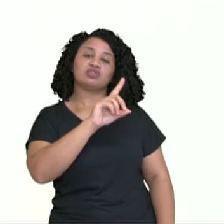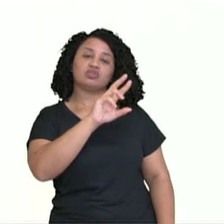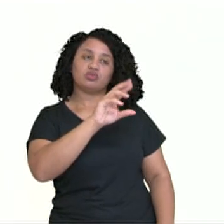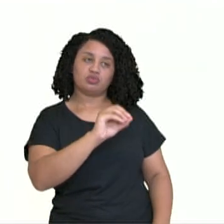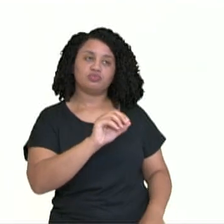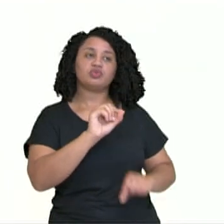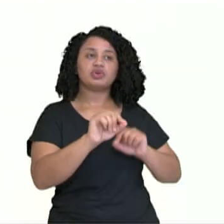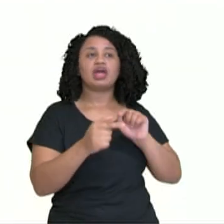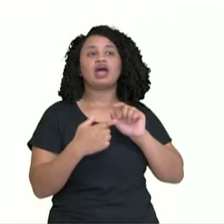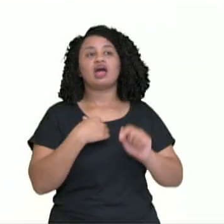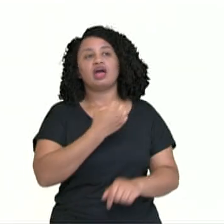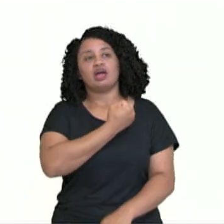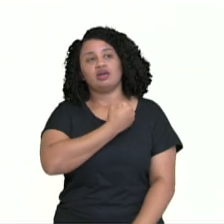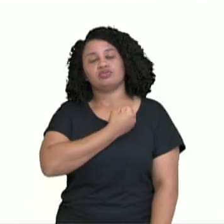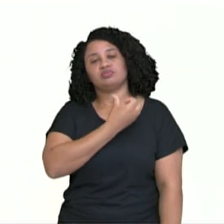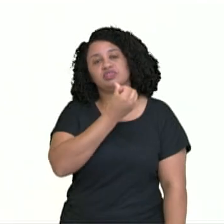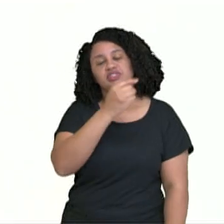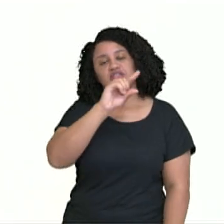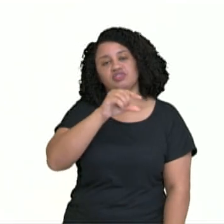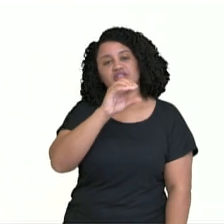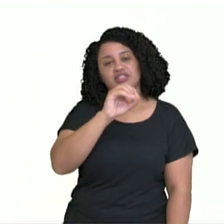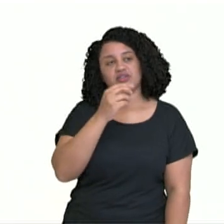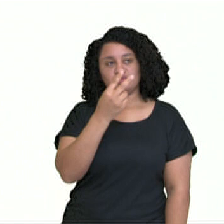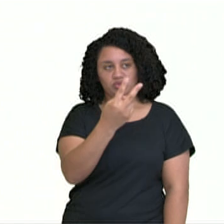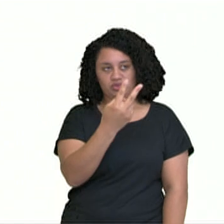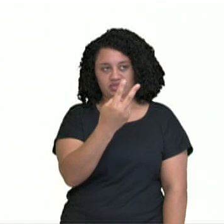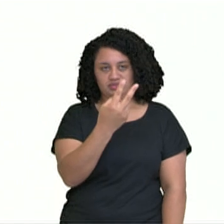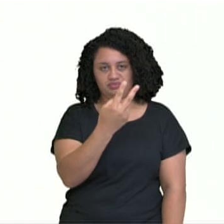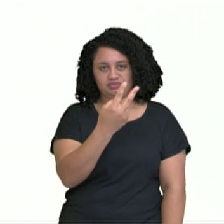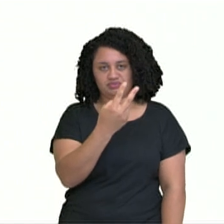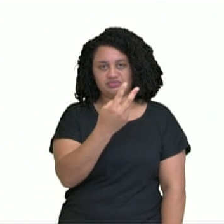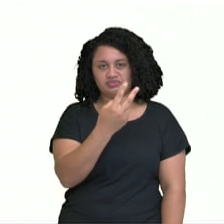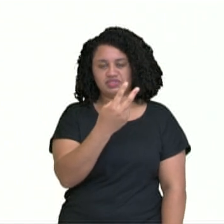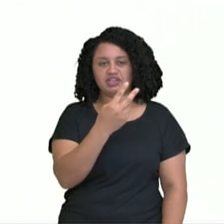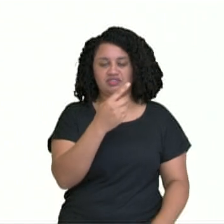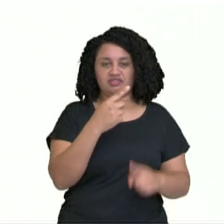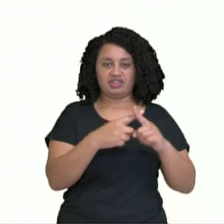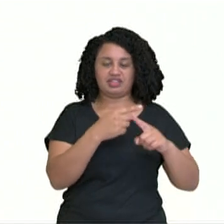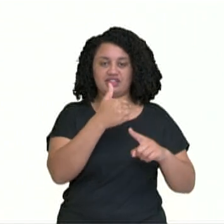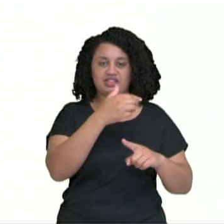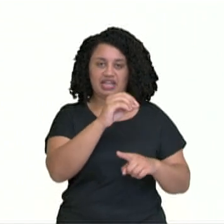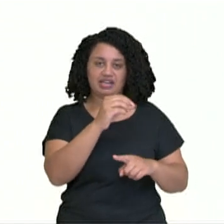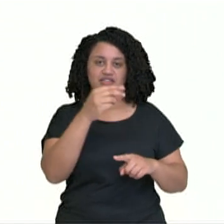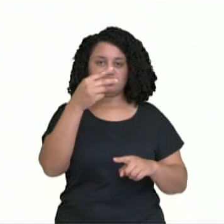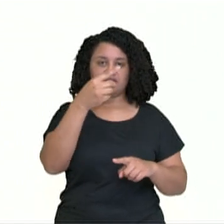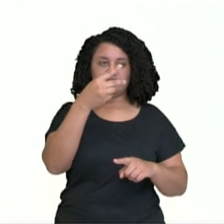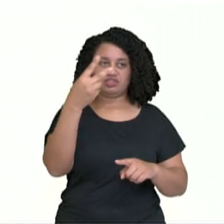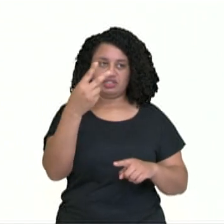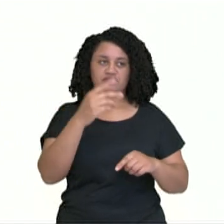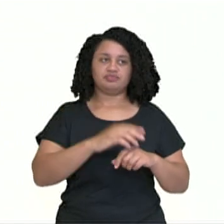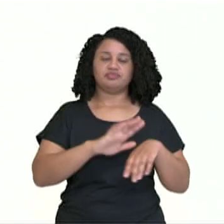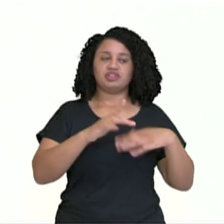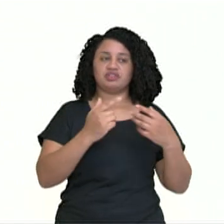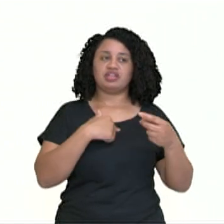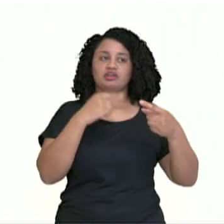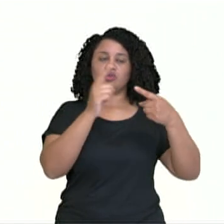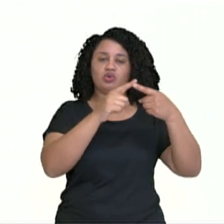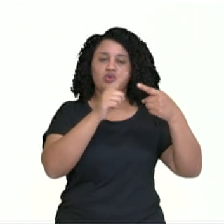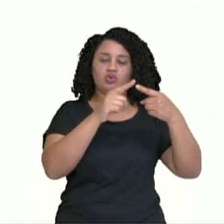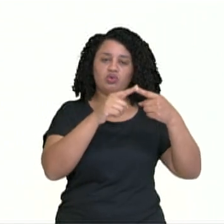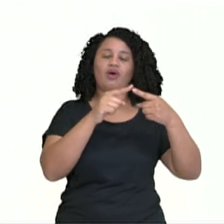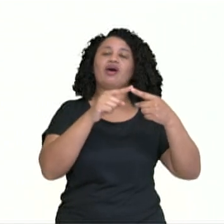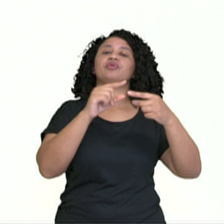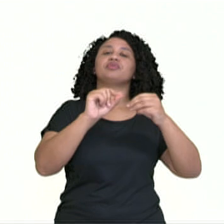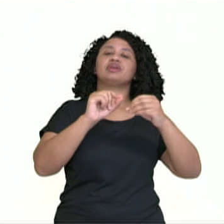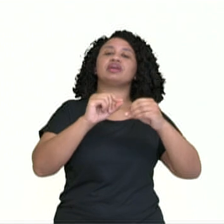a 23 entidades. Que significa o quê? Que eu tenho 1 mol de átomos, eu tenho 1 mol de